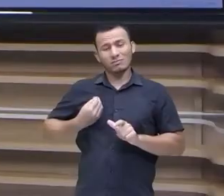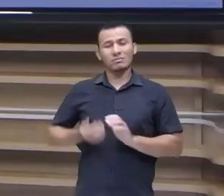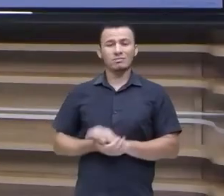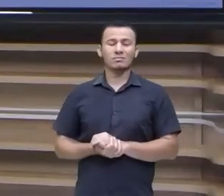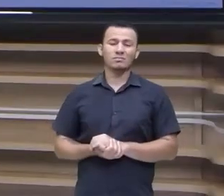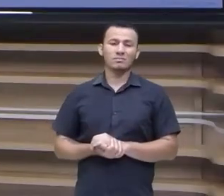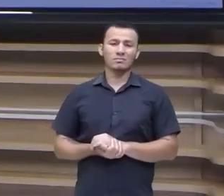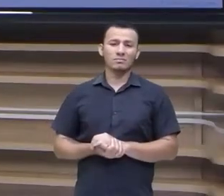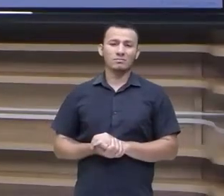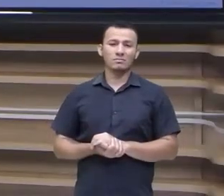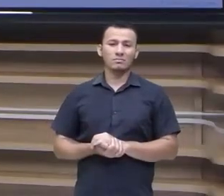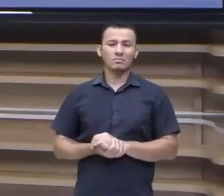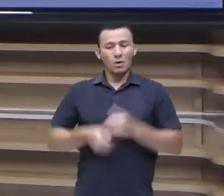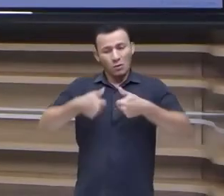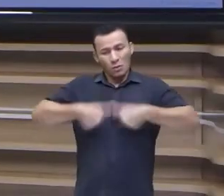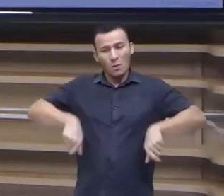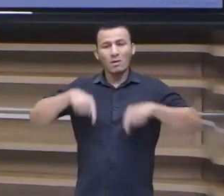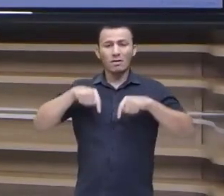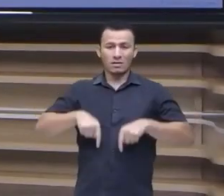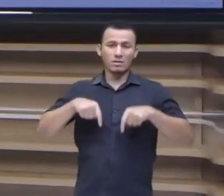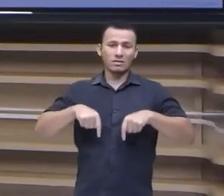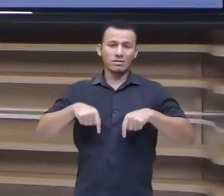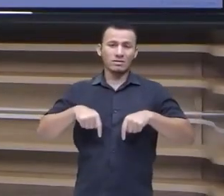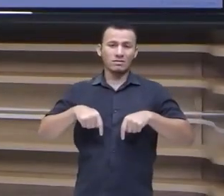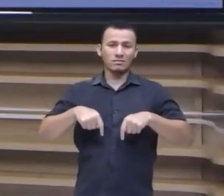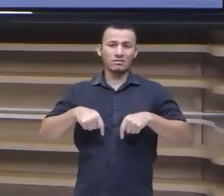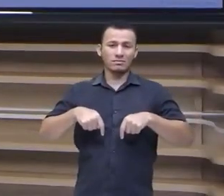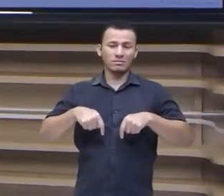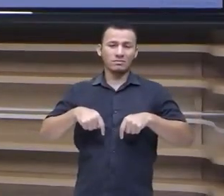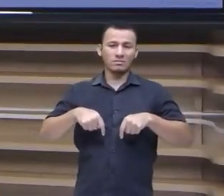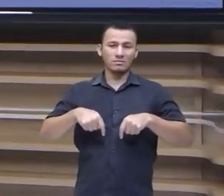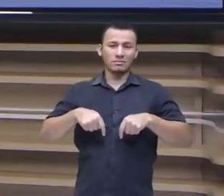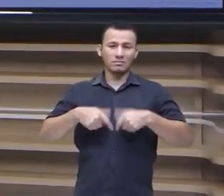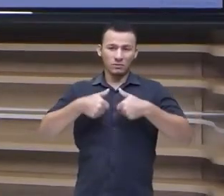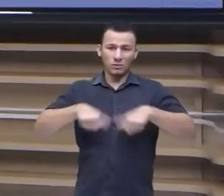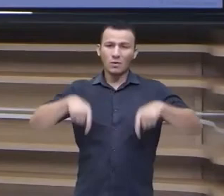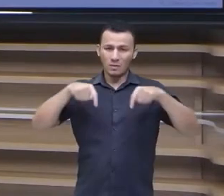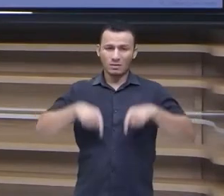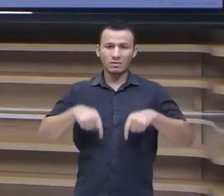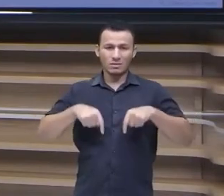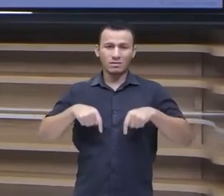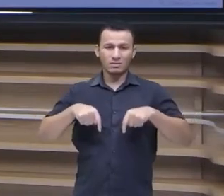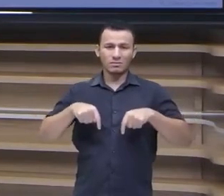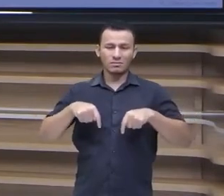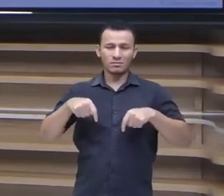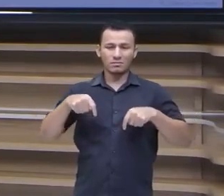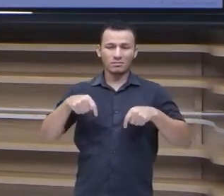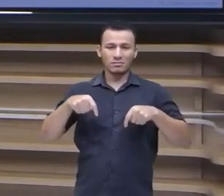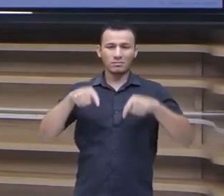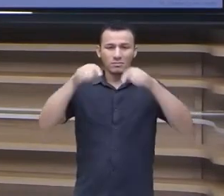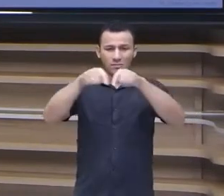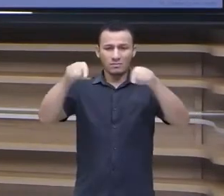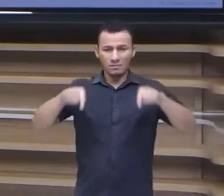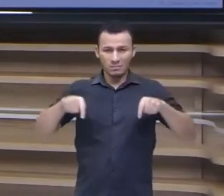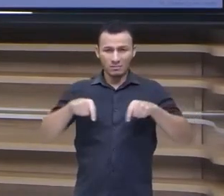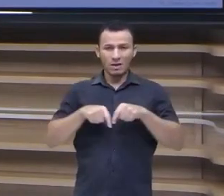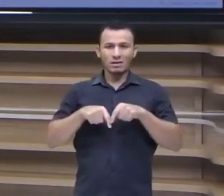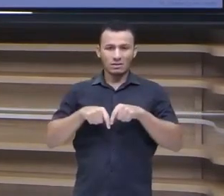Eu estou aqui, ó, né? Nesta sala, neste cenário. Eu estou